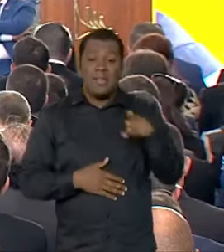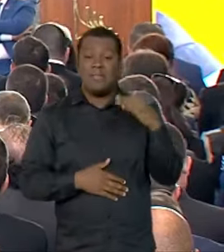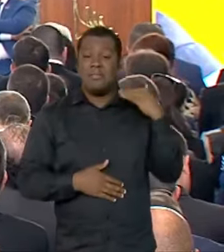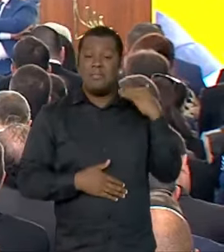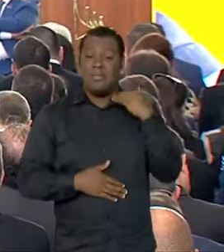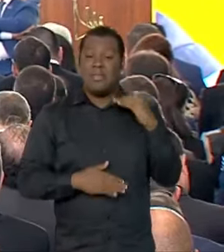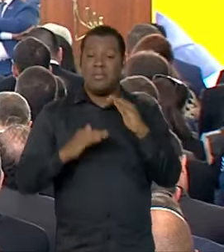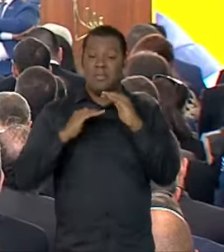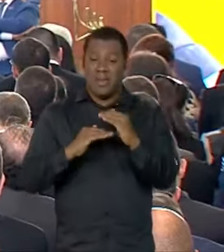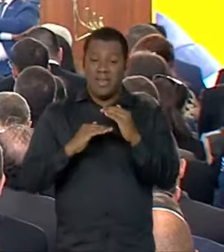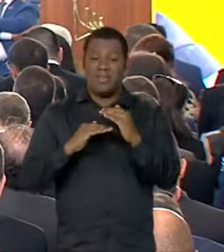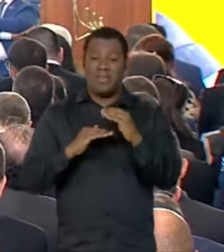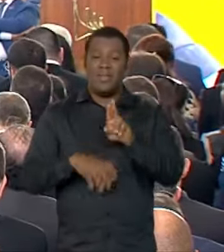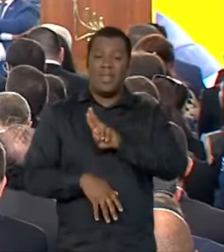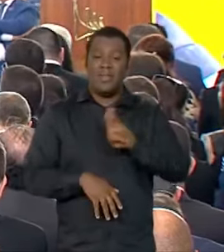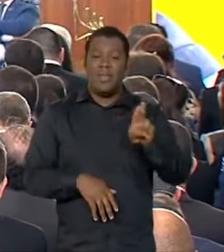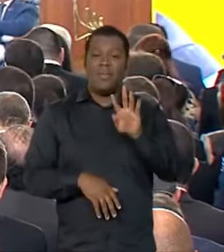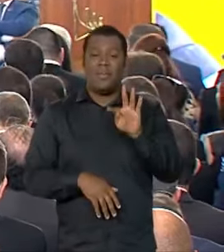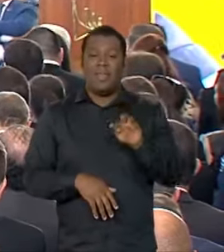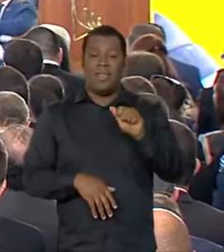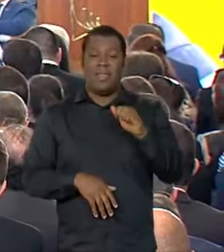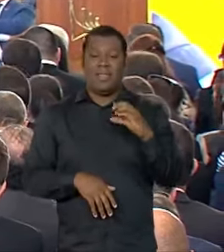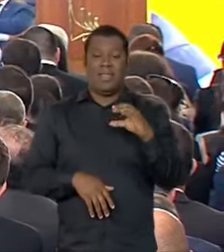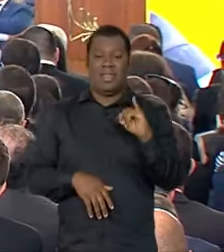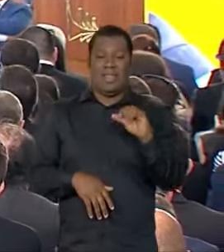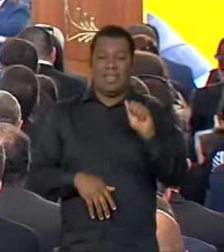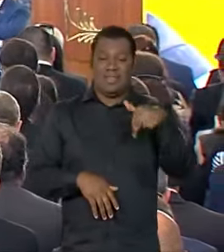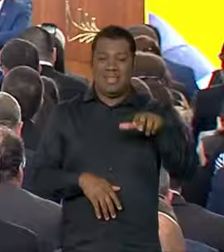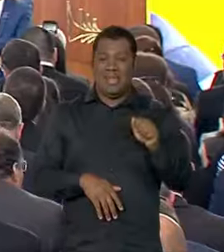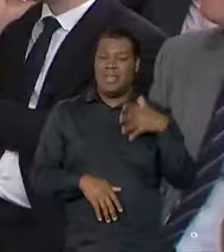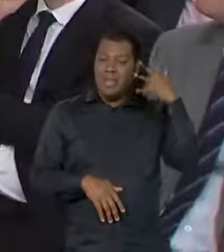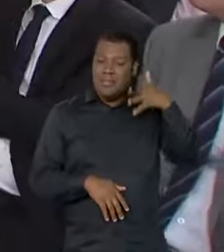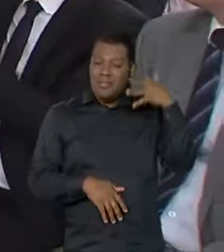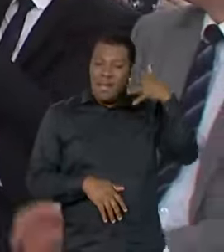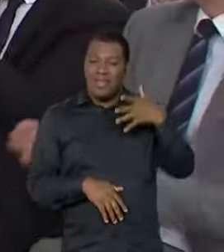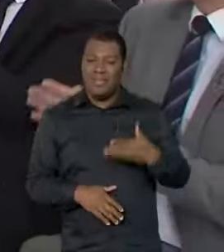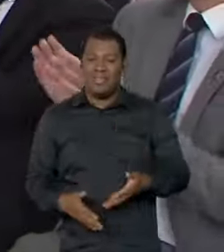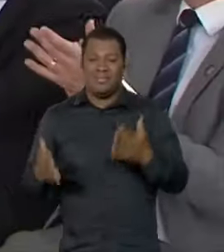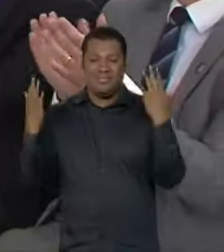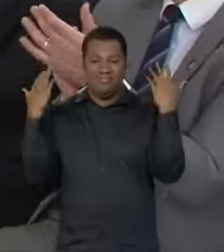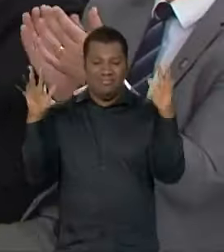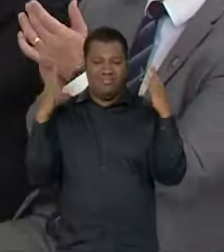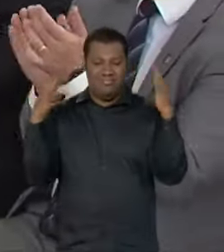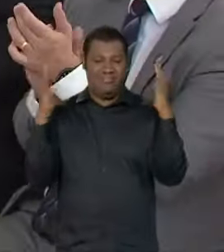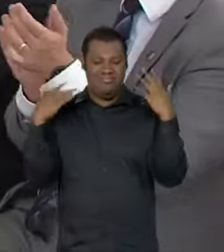Brasil, Tarciana Medeiros, fará uso da palavra.